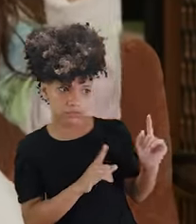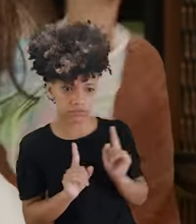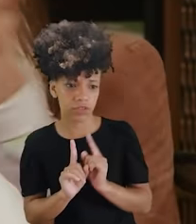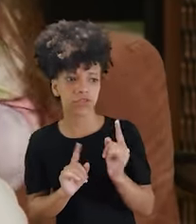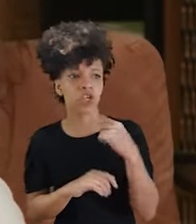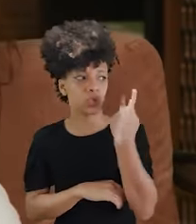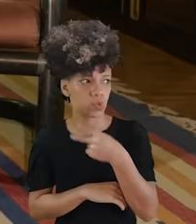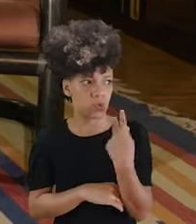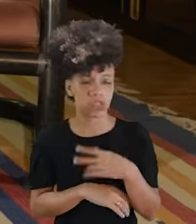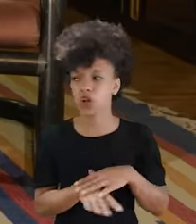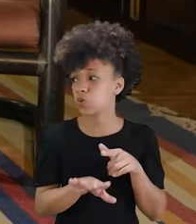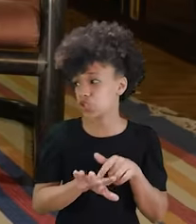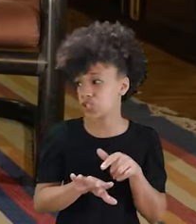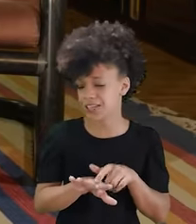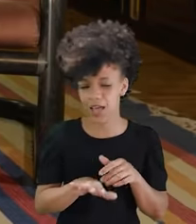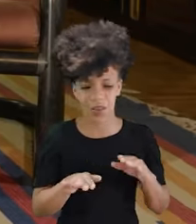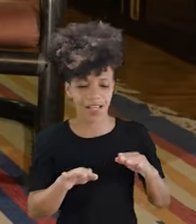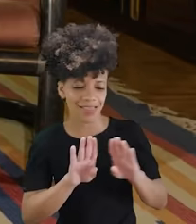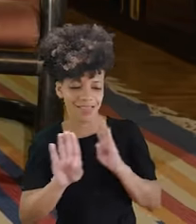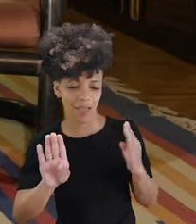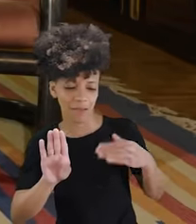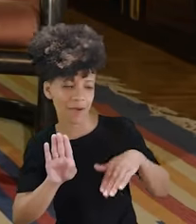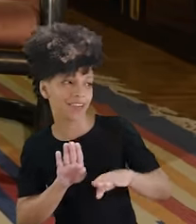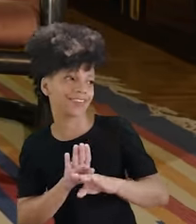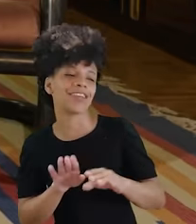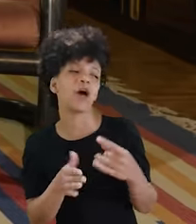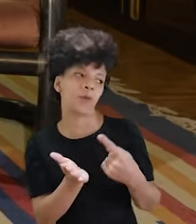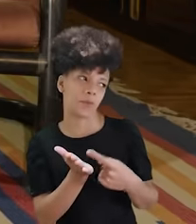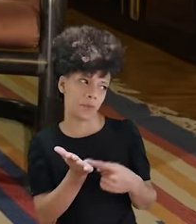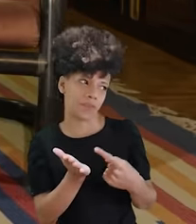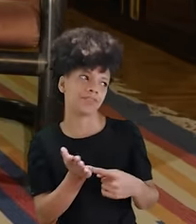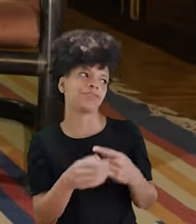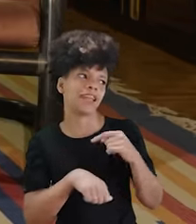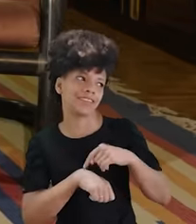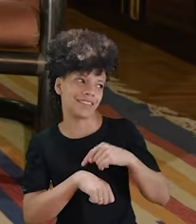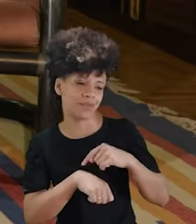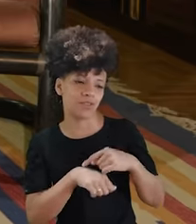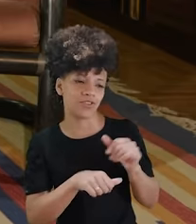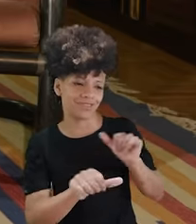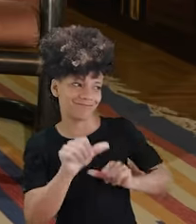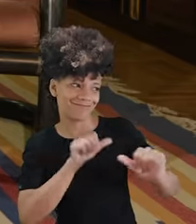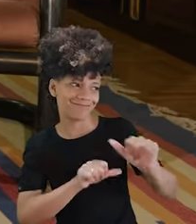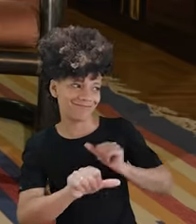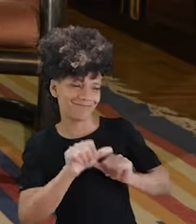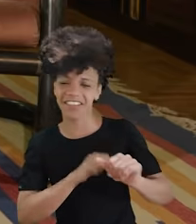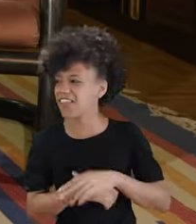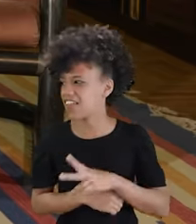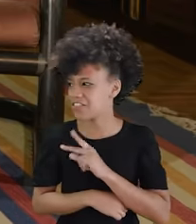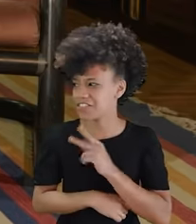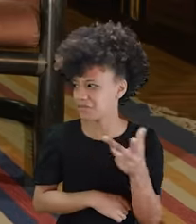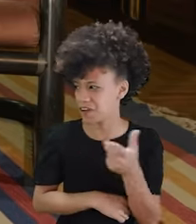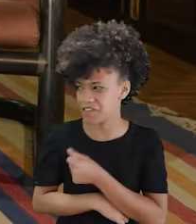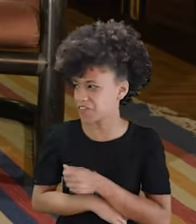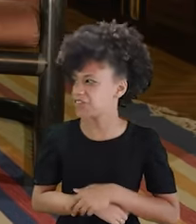fica aí duas horas fora o chinelo na porta era a gente era combinando tempos de revezamento